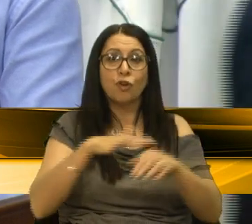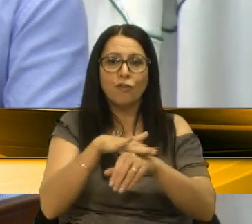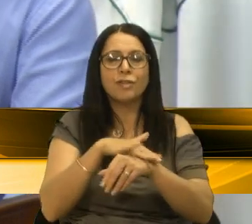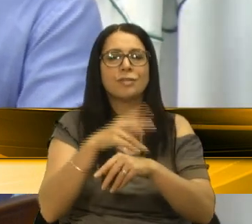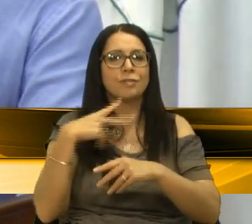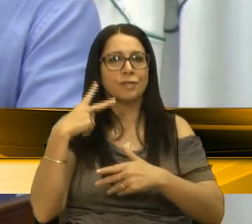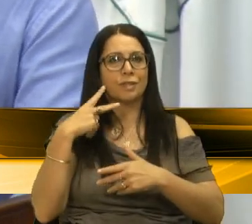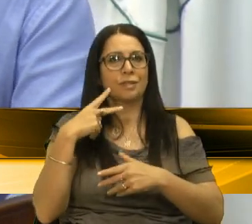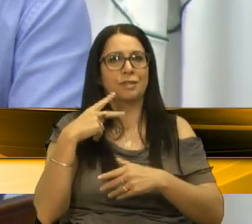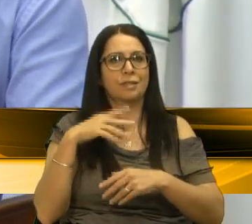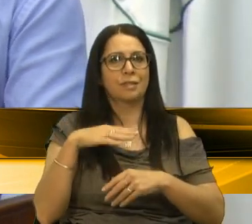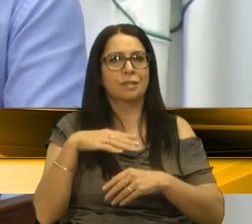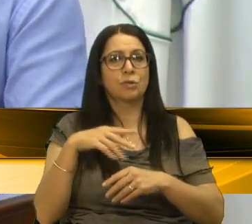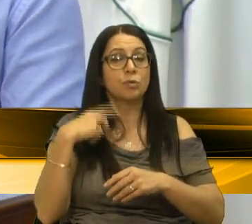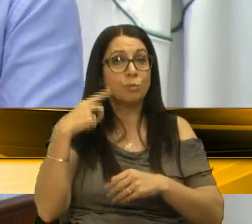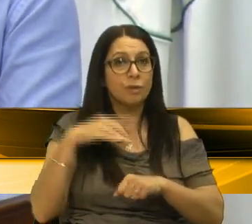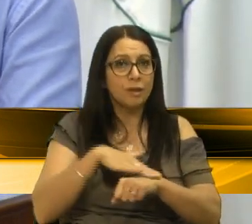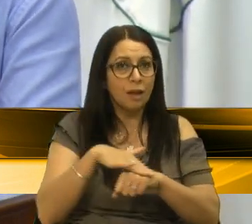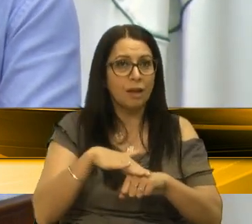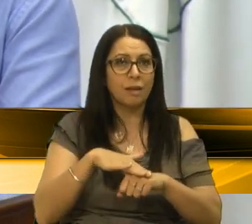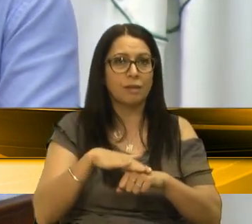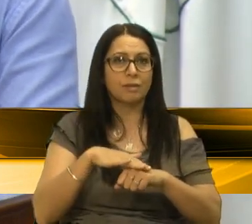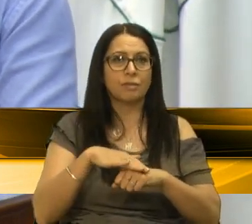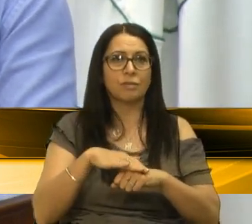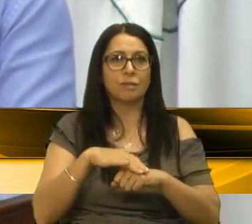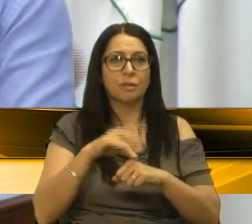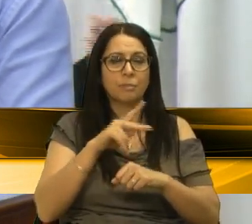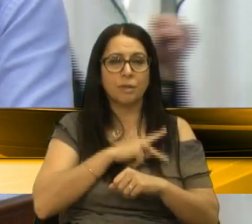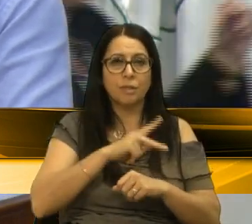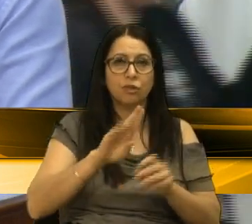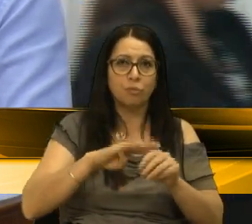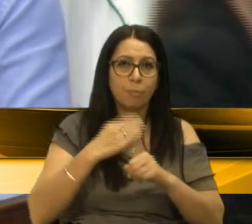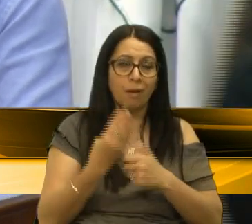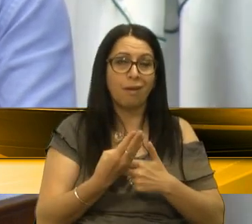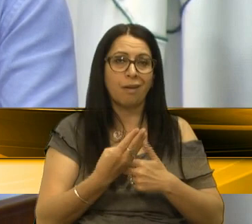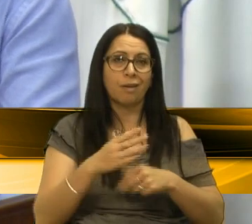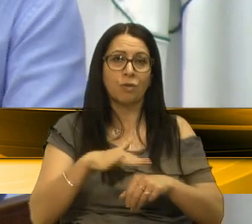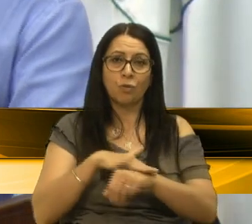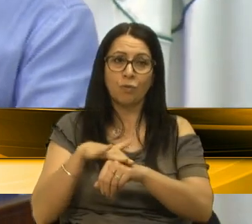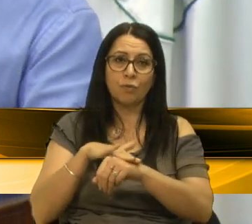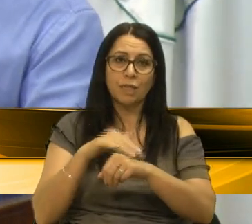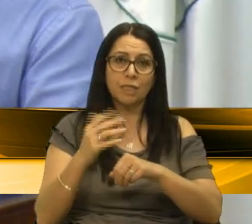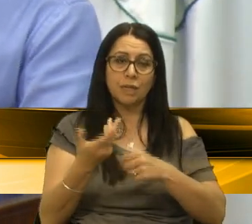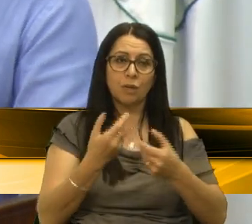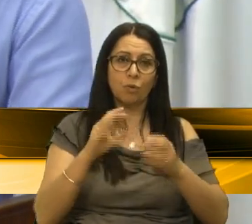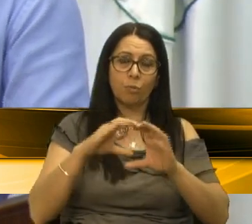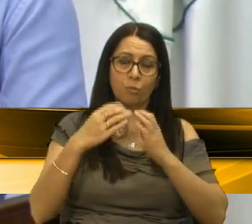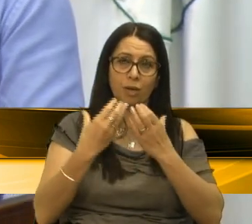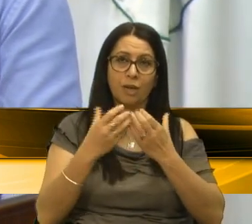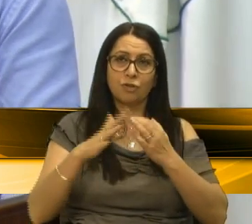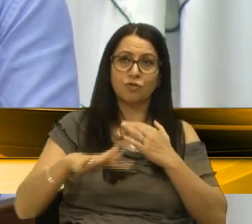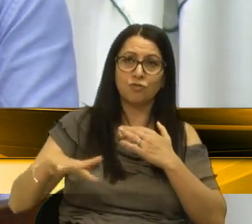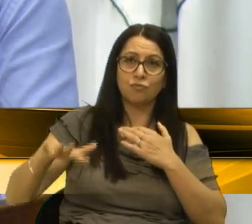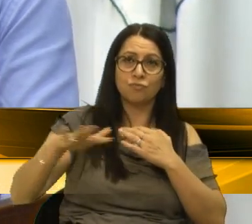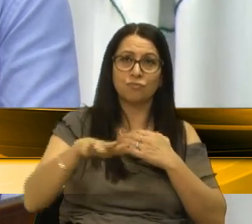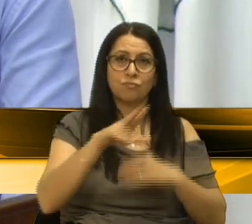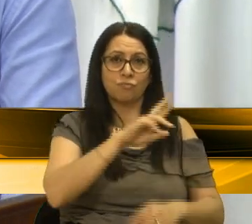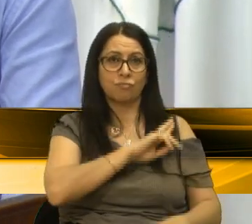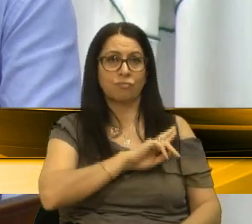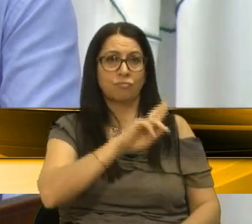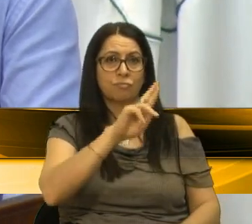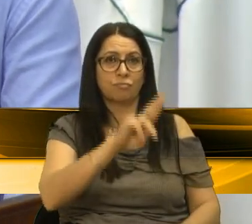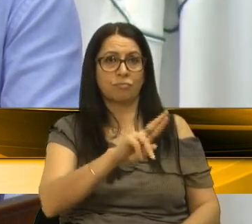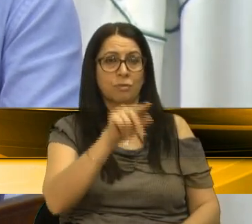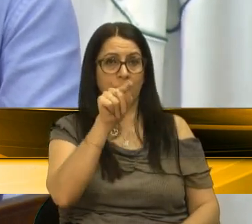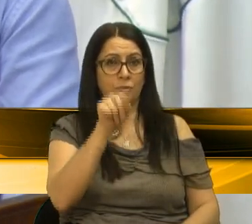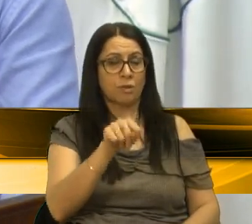de receber aos deputados, receber aos presidentes de bairro, receber a comunidade em geral que é representada por